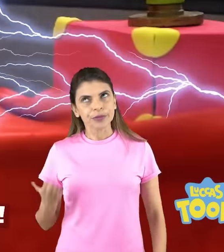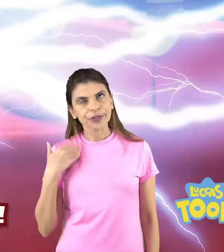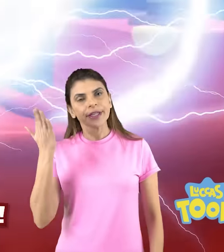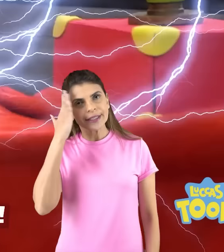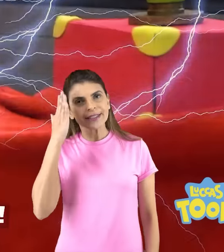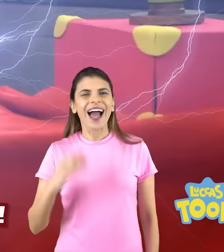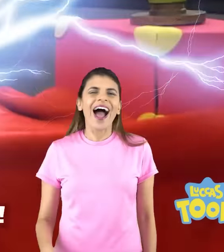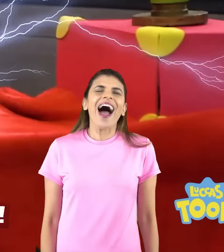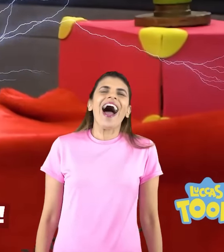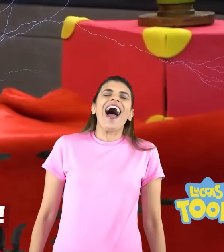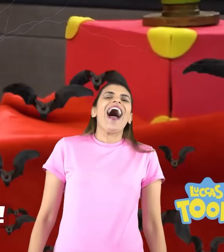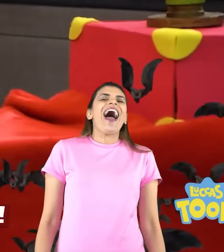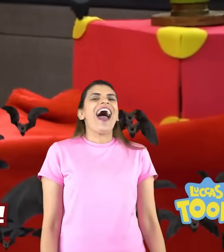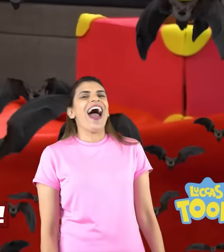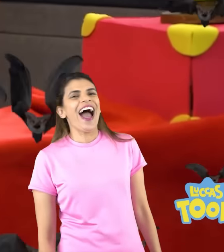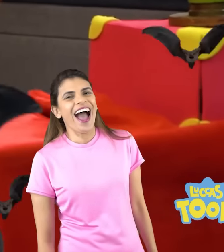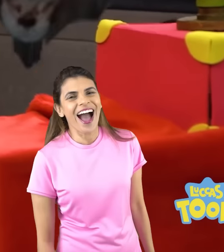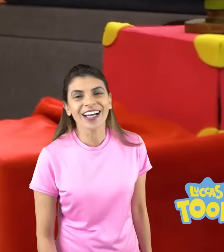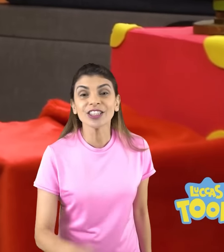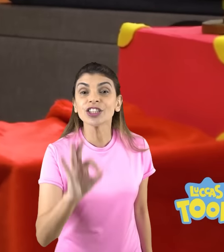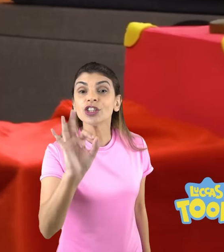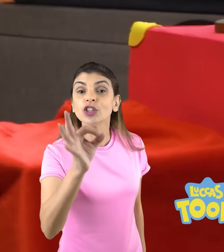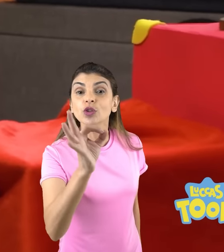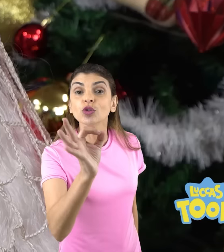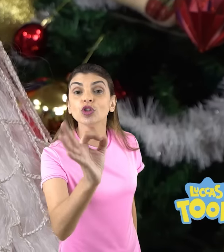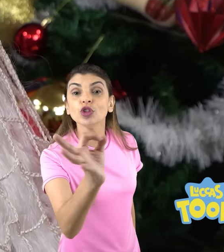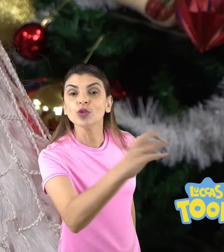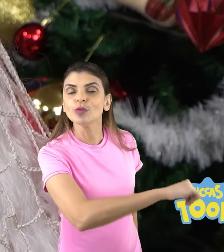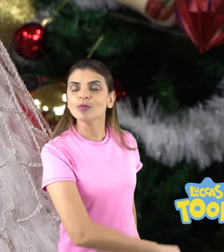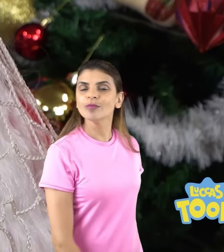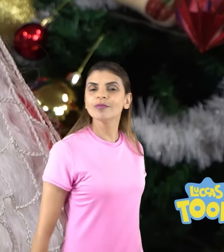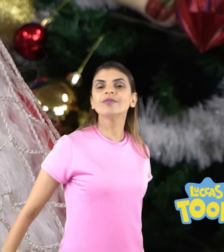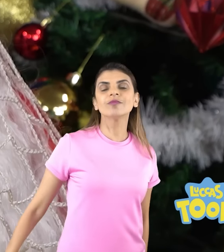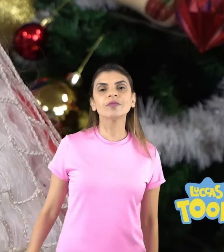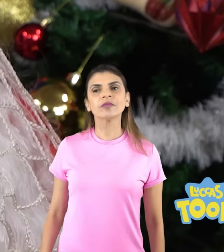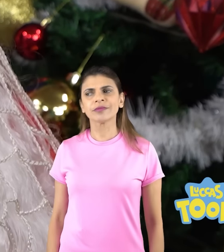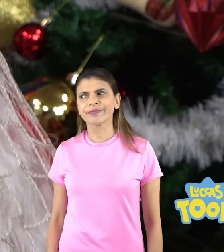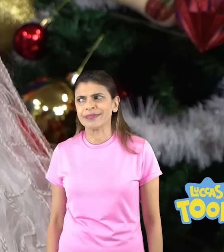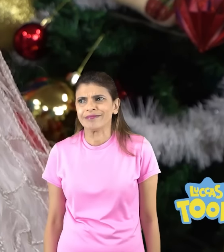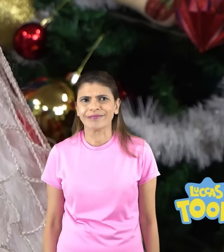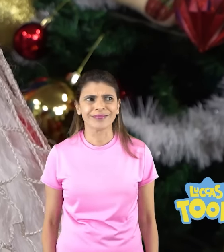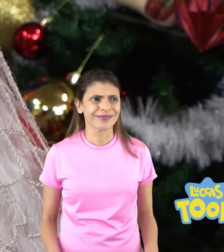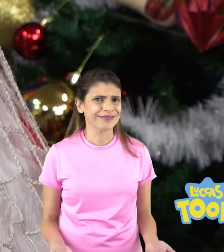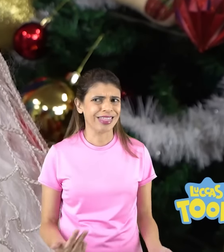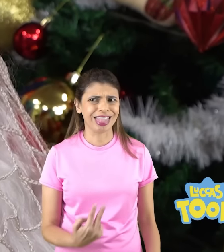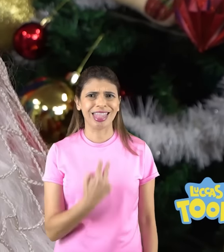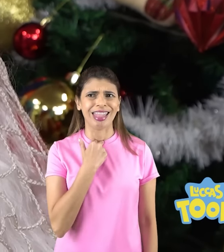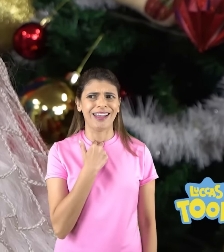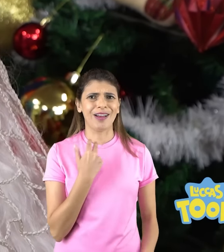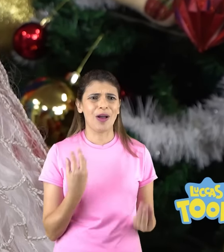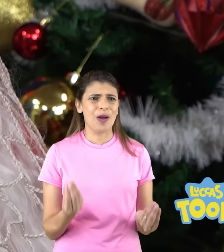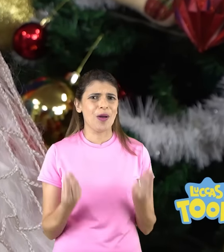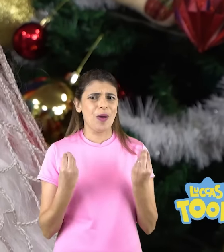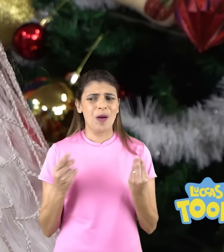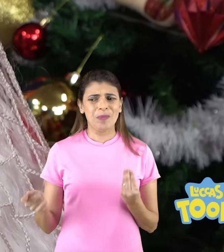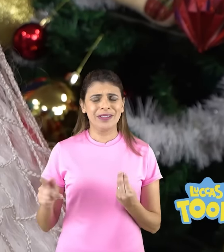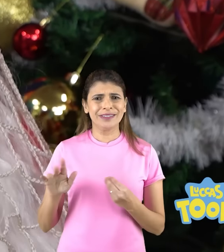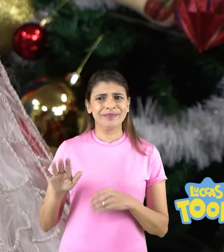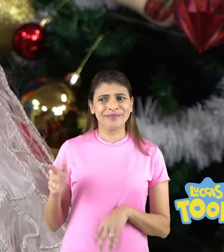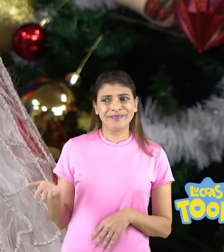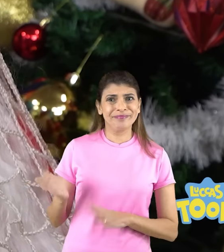Hã? Hã? Ah, this! This is it! And now, what does this child